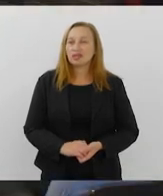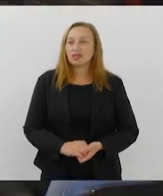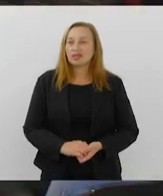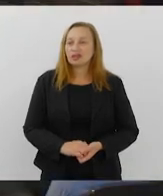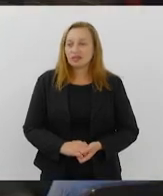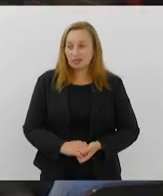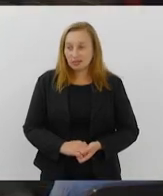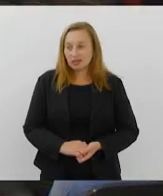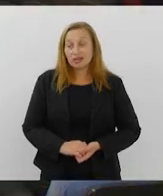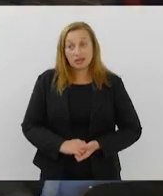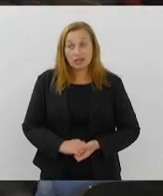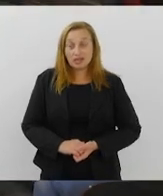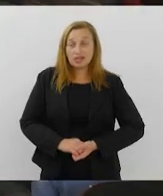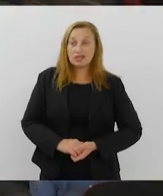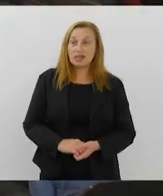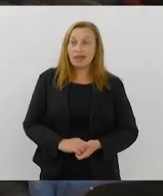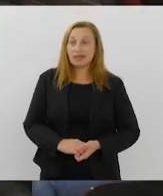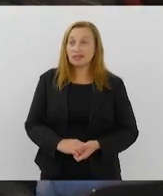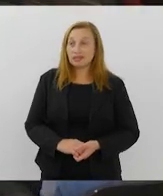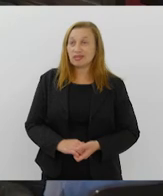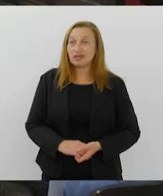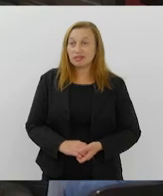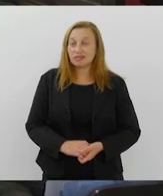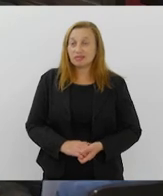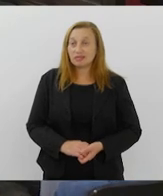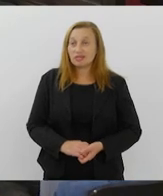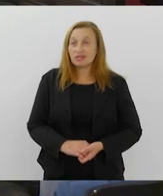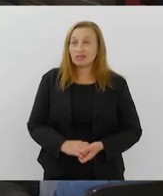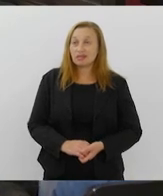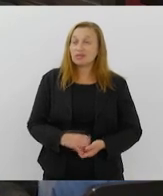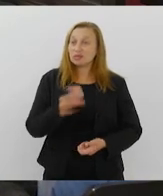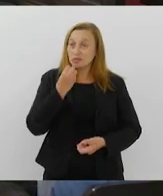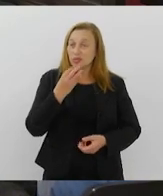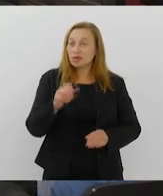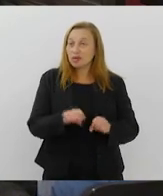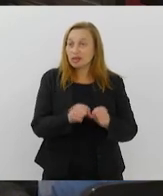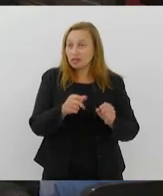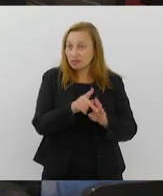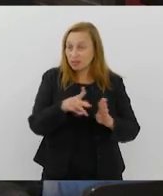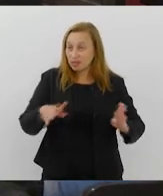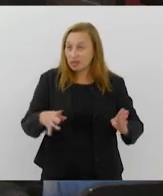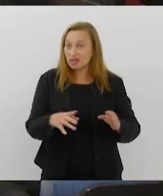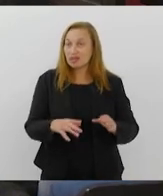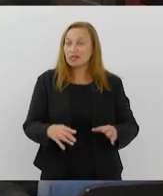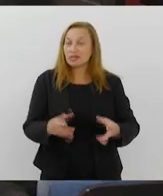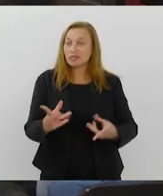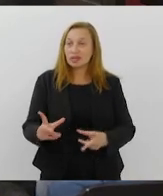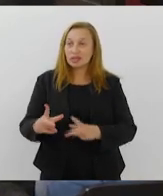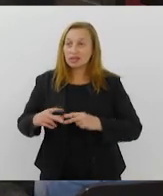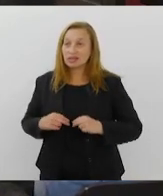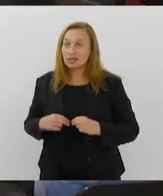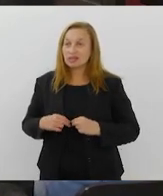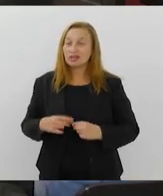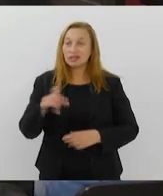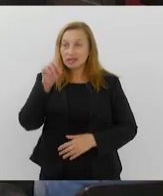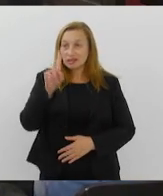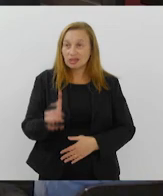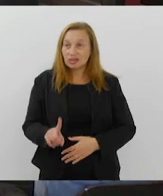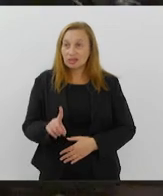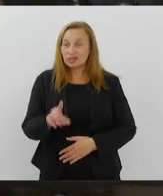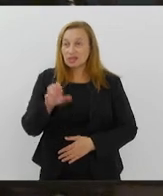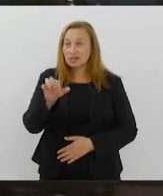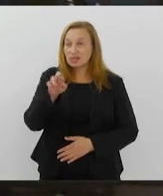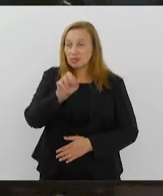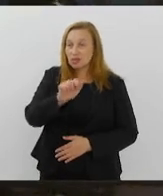Muito bom. Obrigado, deputado. Muito boa a quebra de protocolo e muito merecida. Está aqui a nossa diretora de cerimonial e a